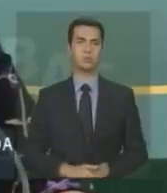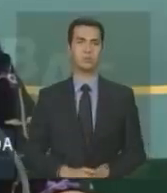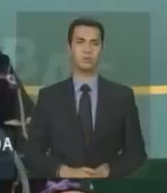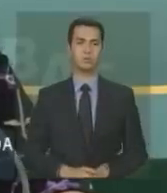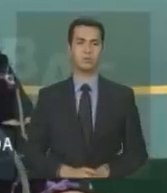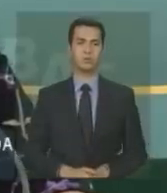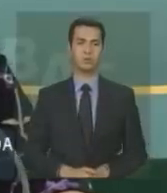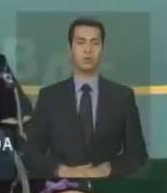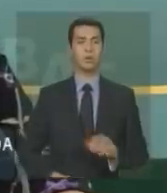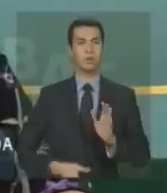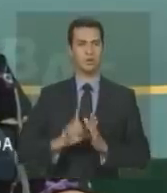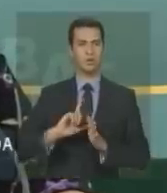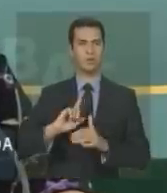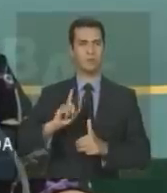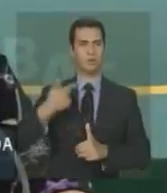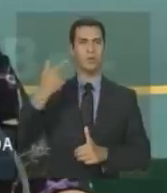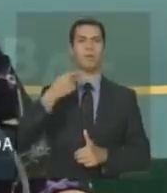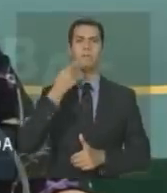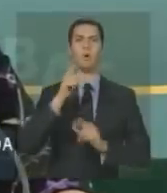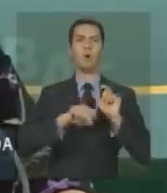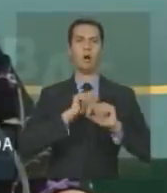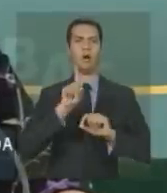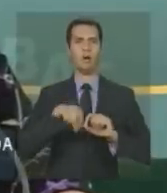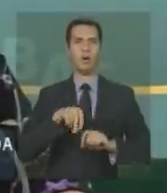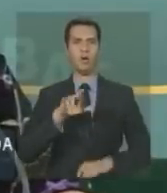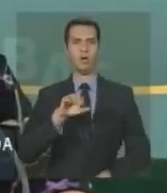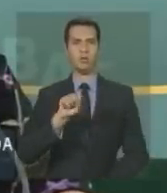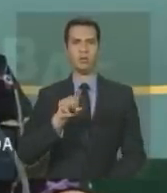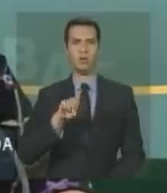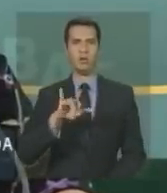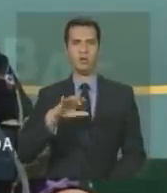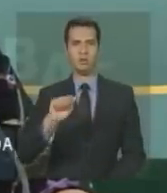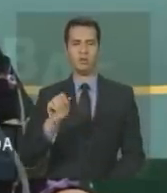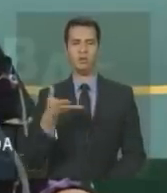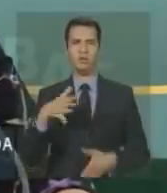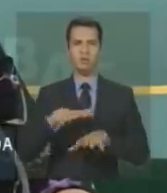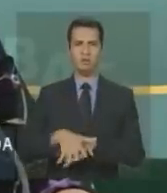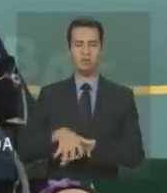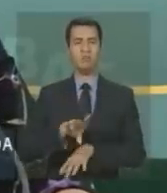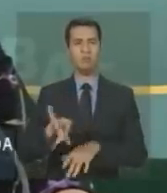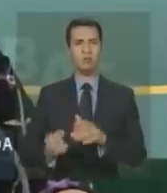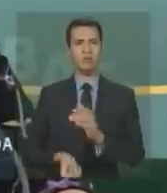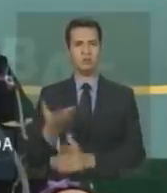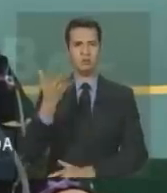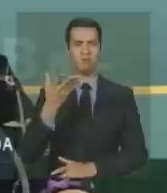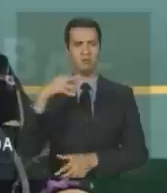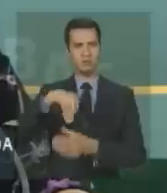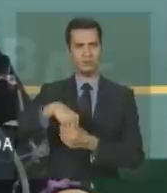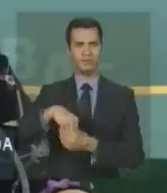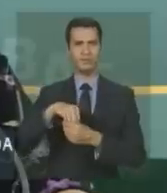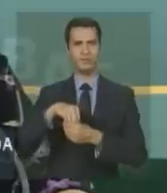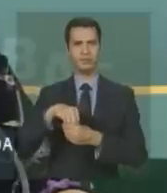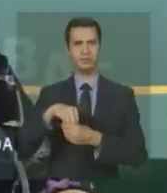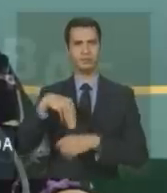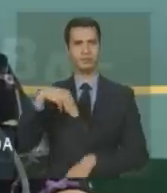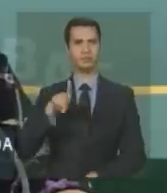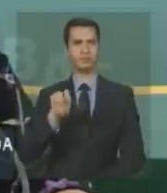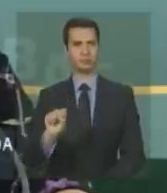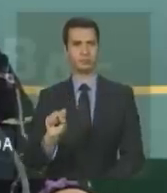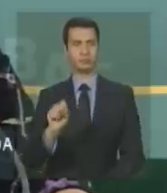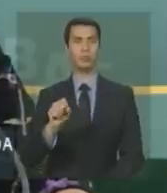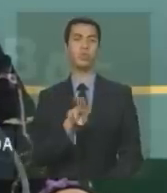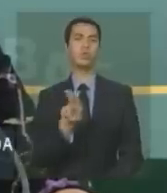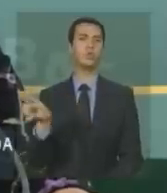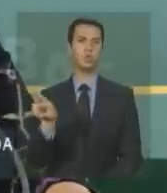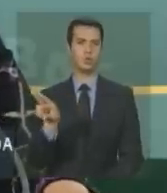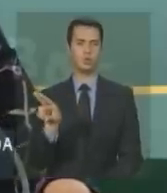Rasco se chamou de de residência inclusiva nós vamos implementar no MDS que é a modificação não vai ter esse nome Porque nós